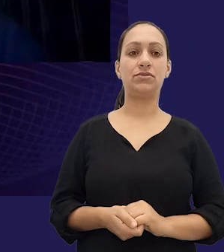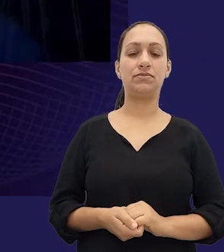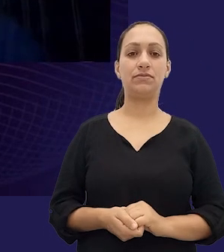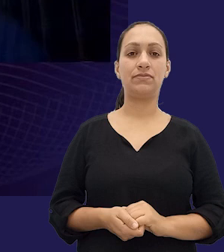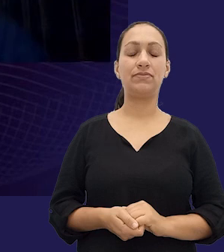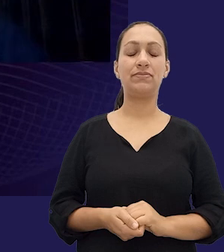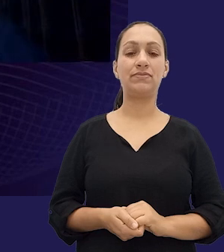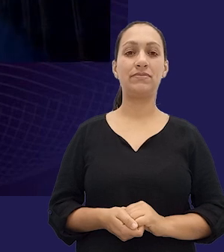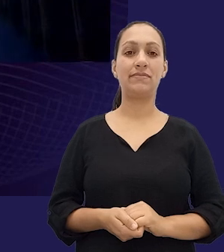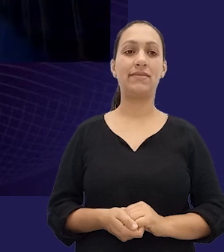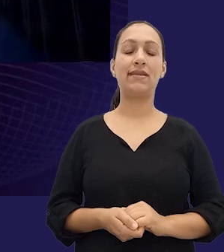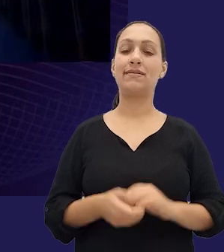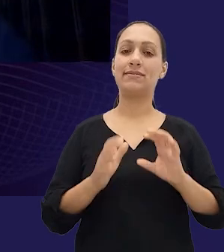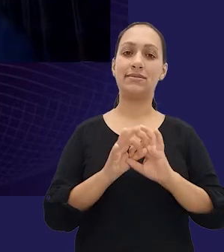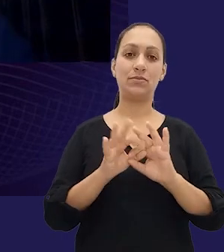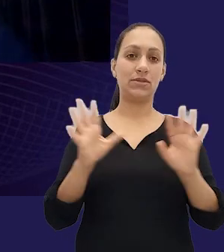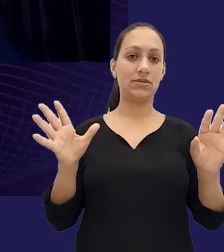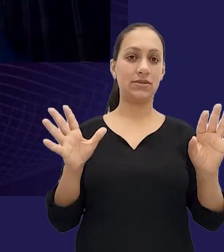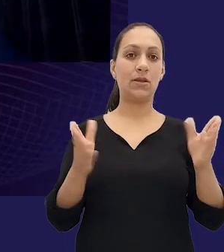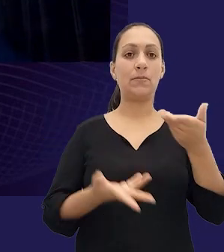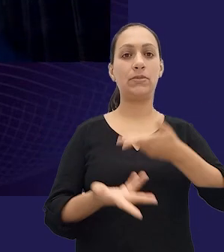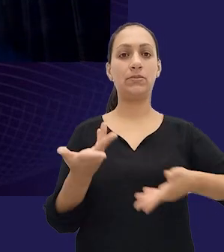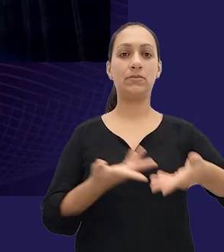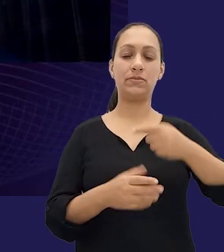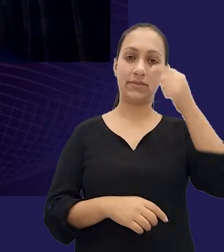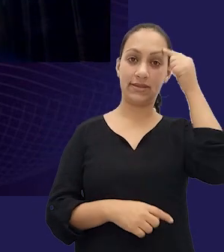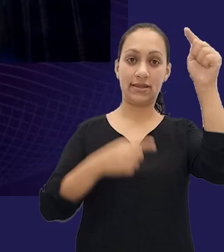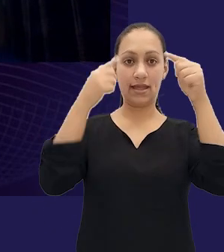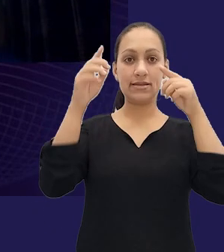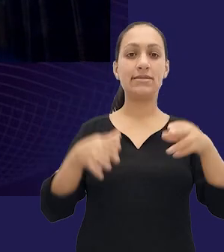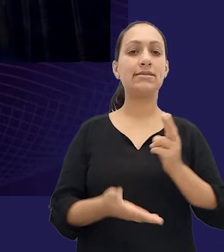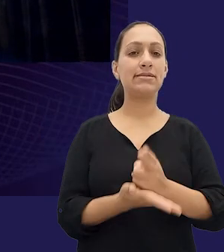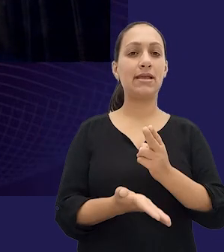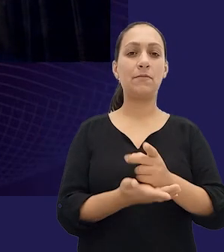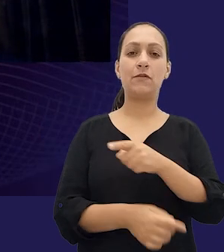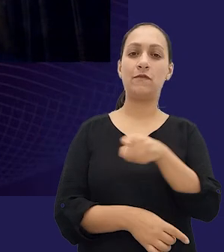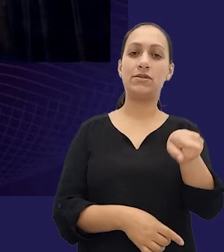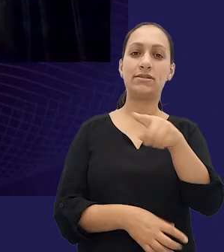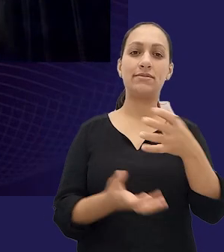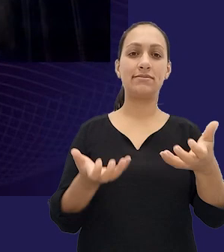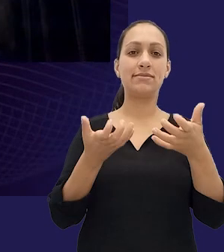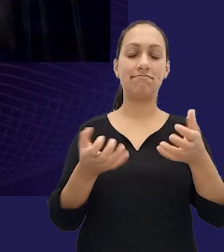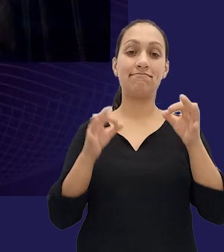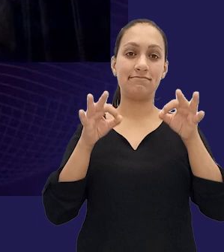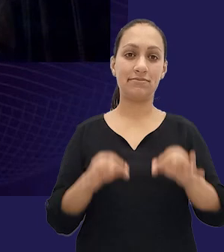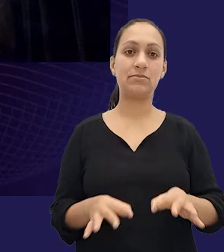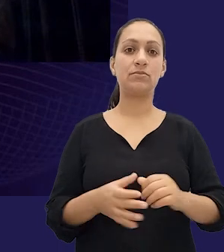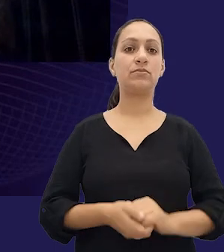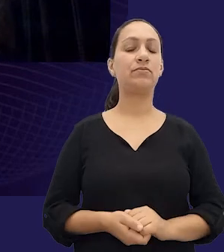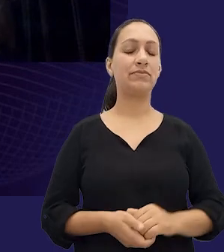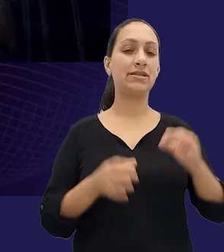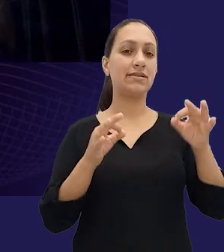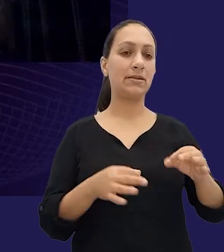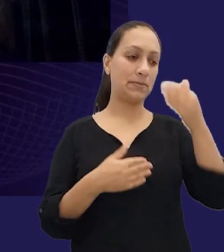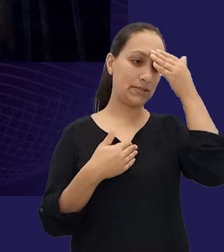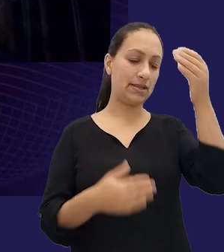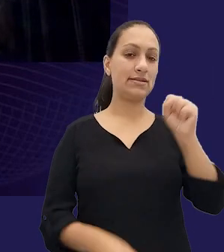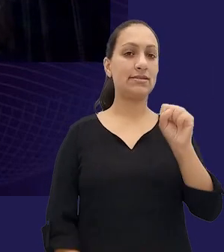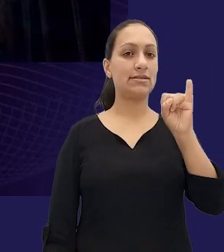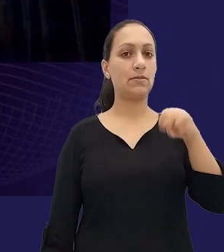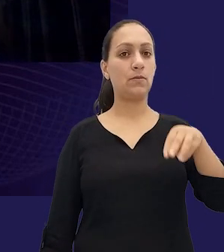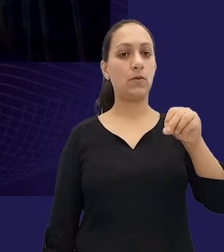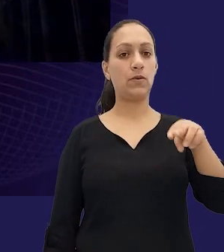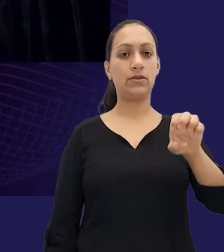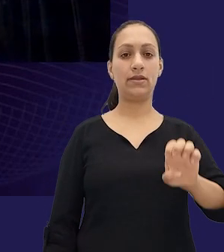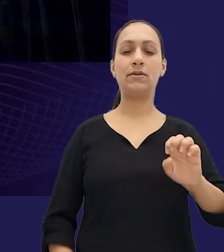e estamos à disposição para troca de ideias sempre que vocês quiserem, certo? Certo, obrigado, Simone. Obrigado a